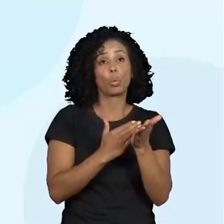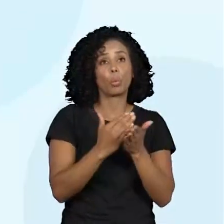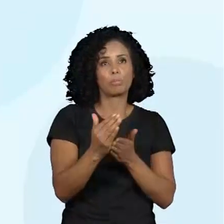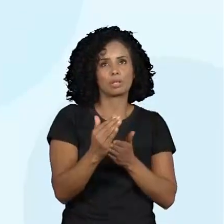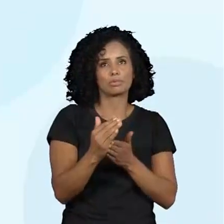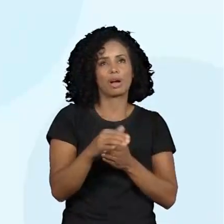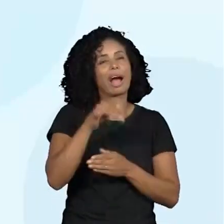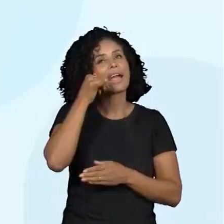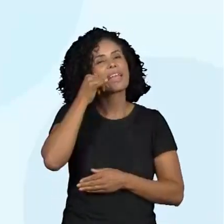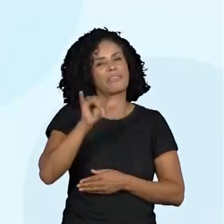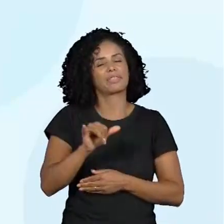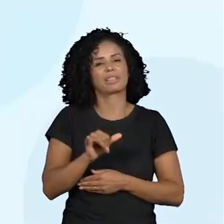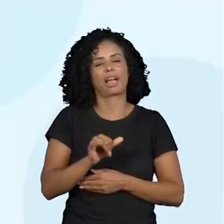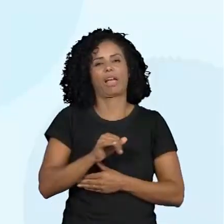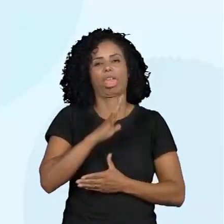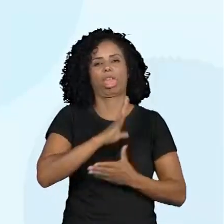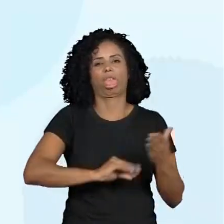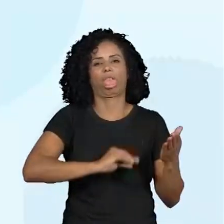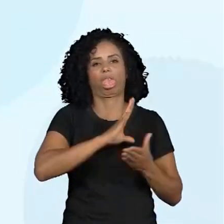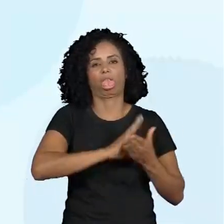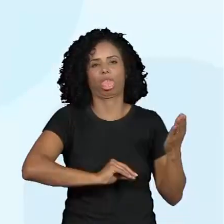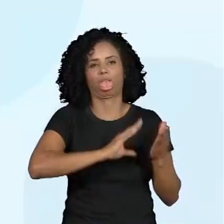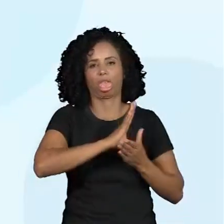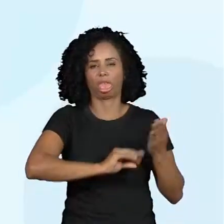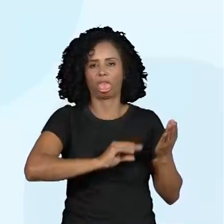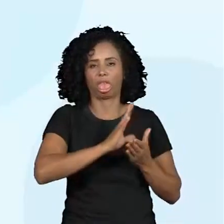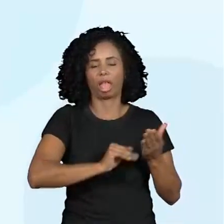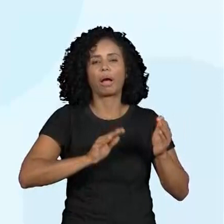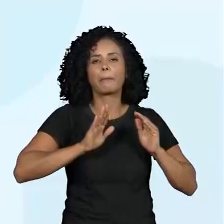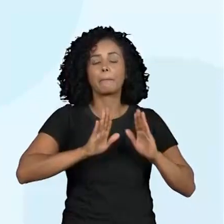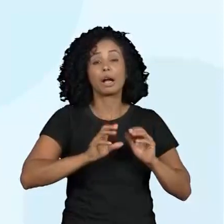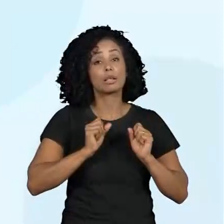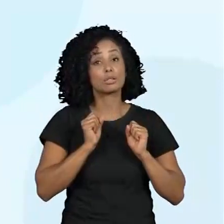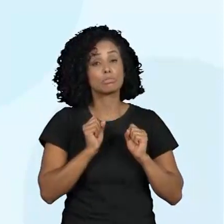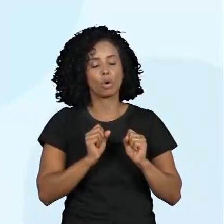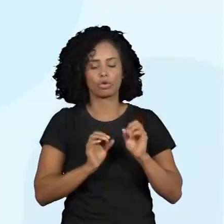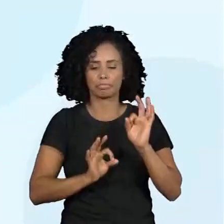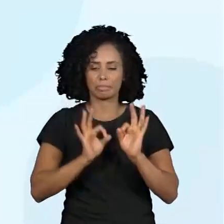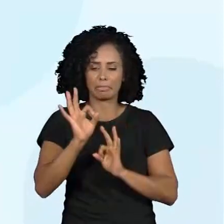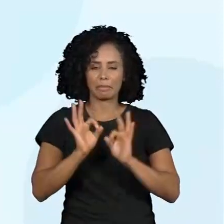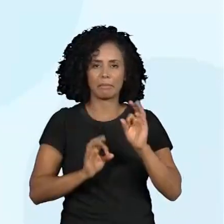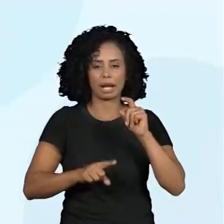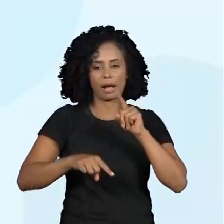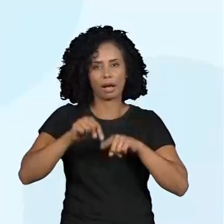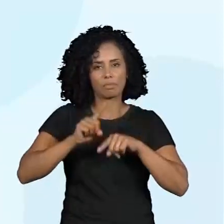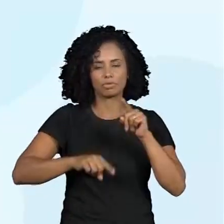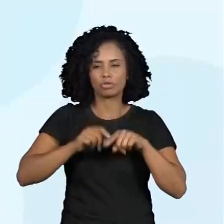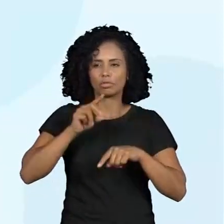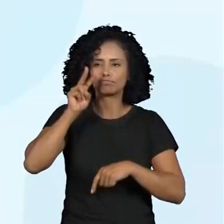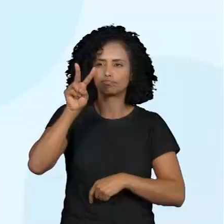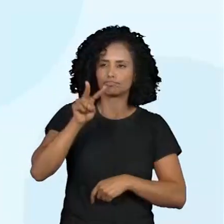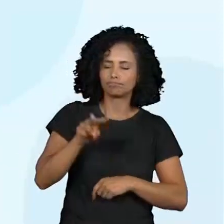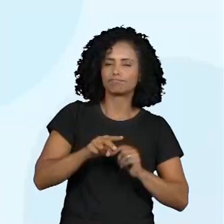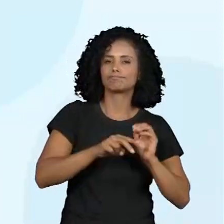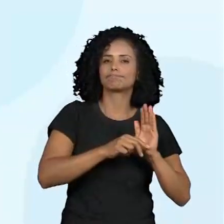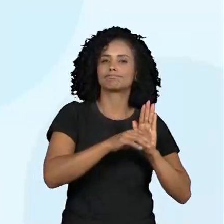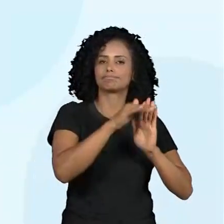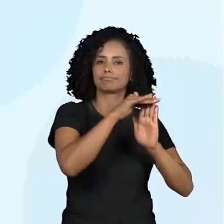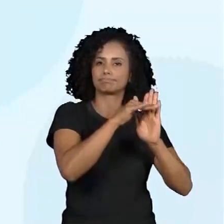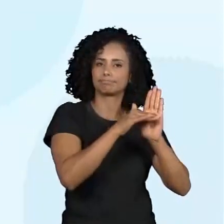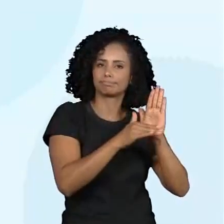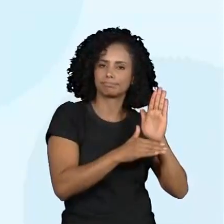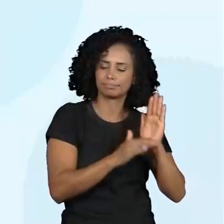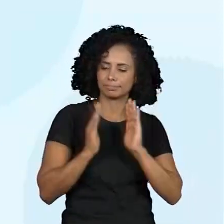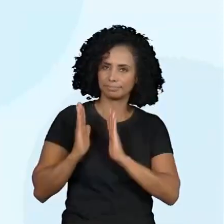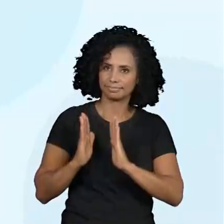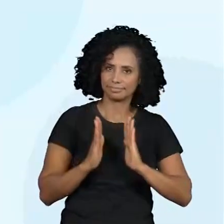agora, mas pode registrar uma lista com os objetos que apresentarei na ordem apresentada. Então, assim,